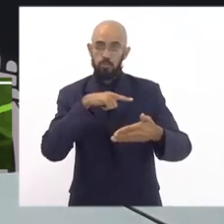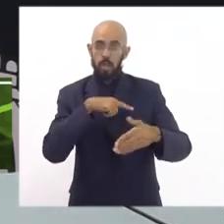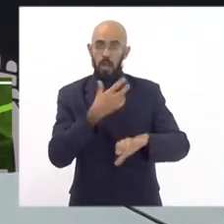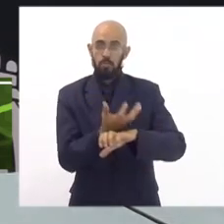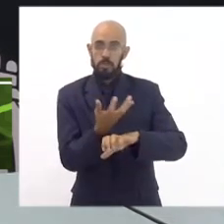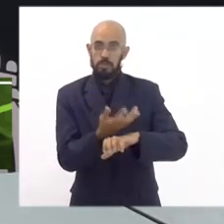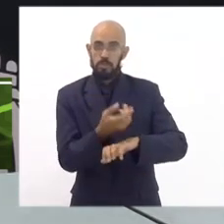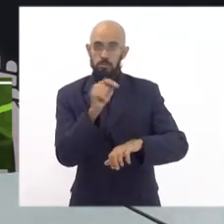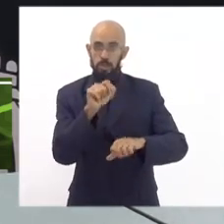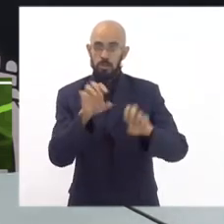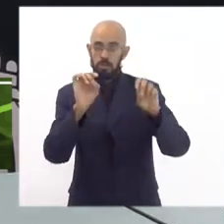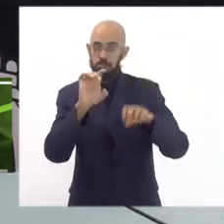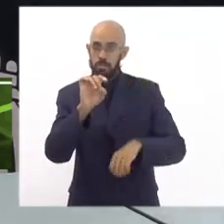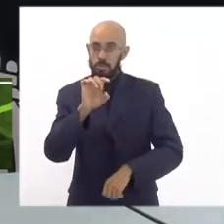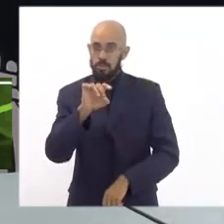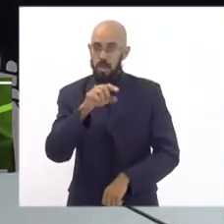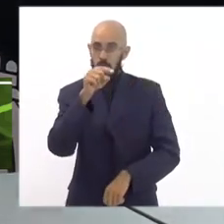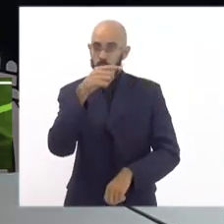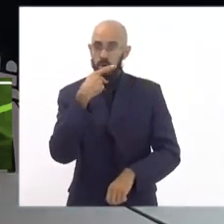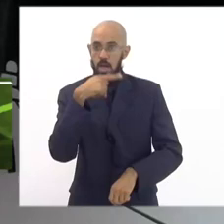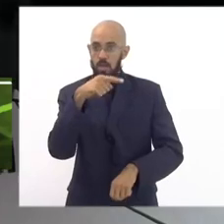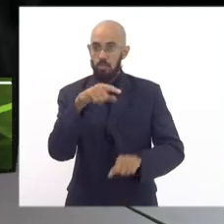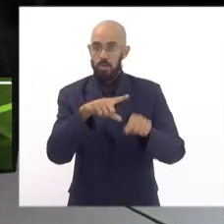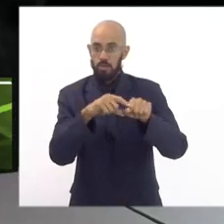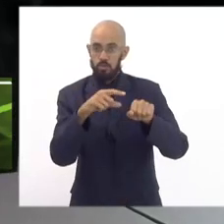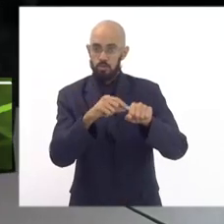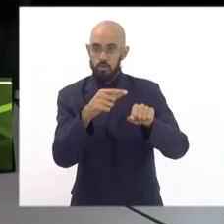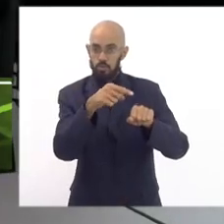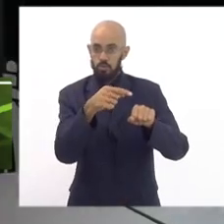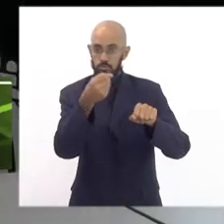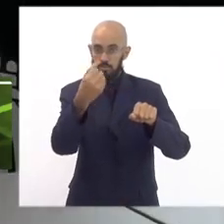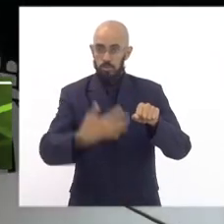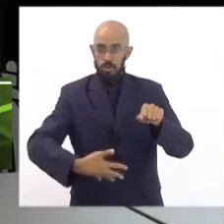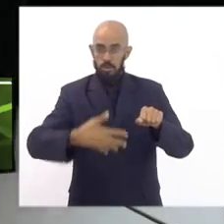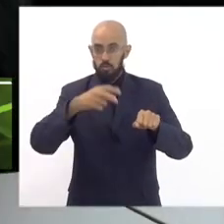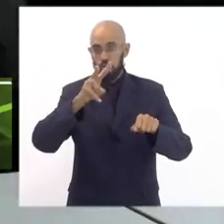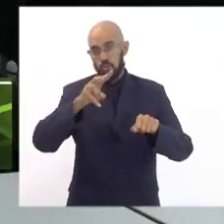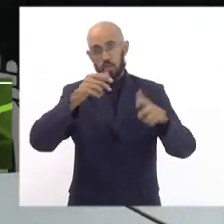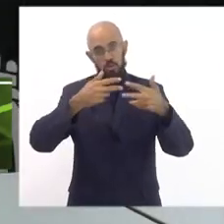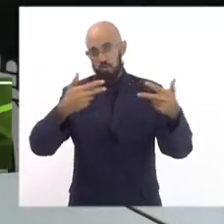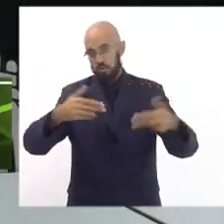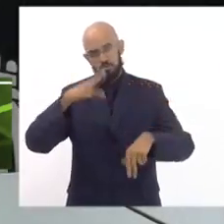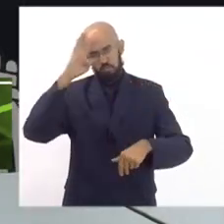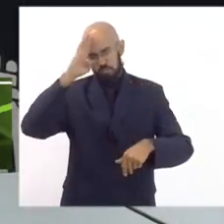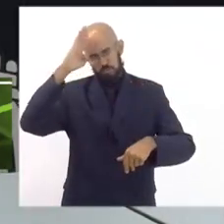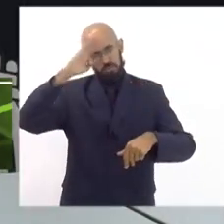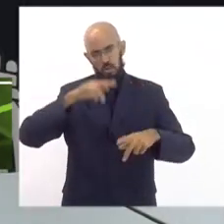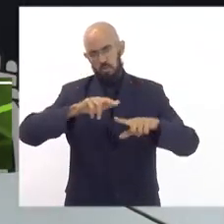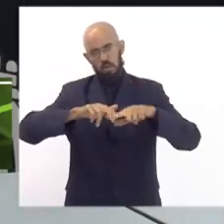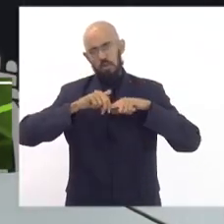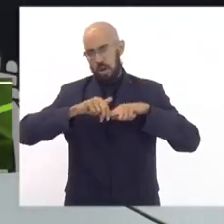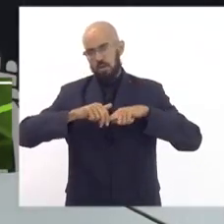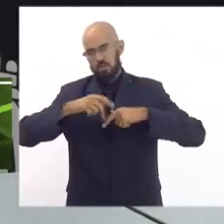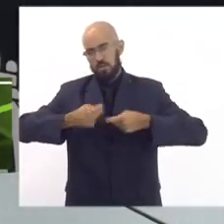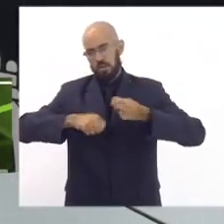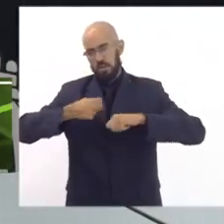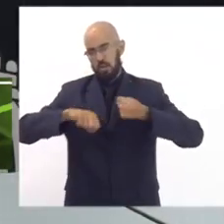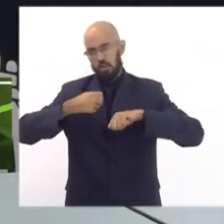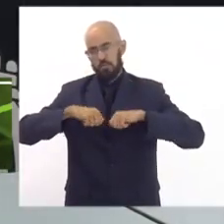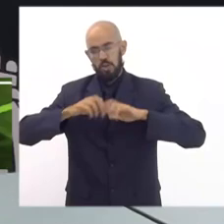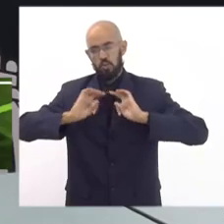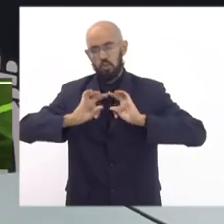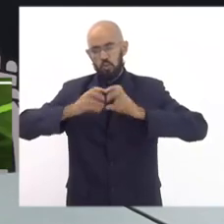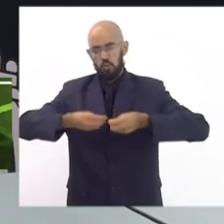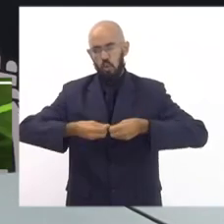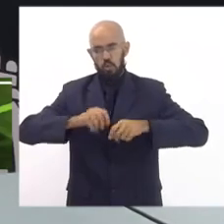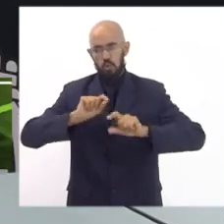ênfase especial sobre duas questões centrais, função dessa economia